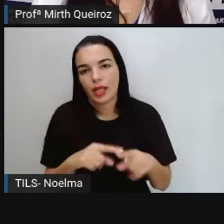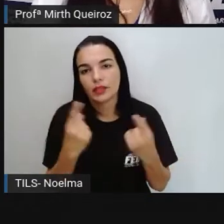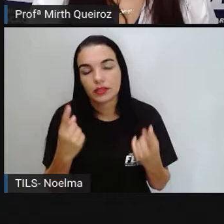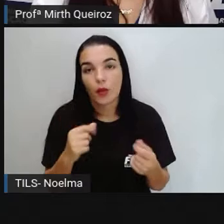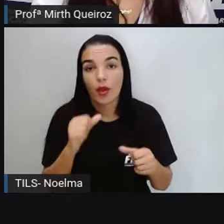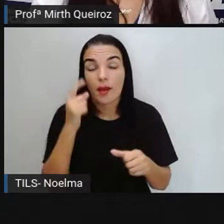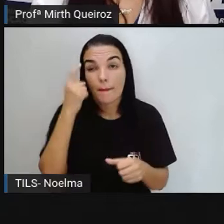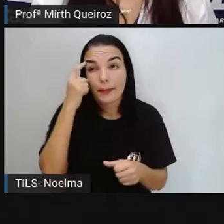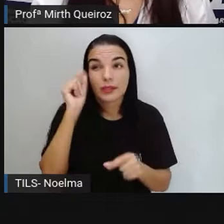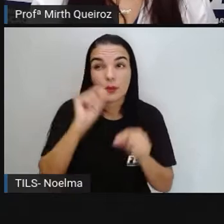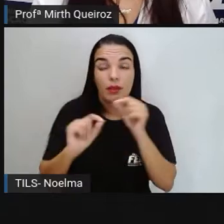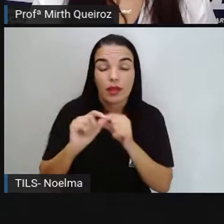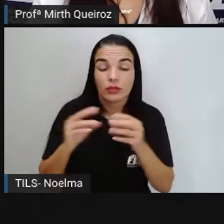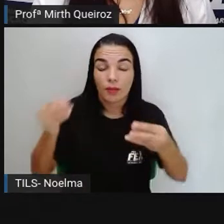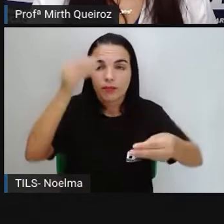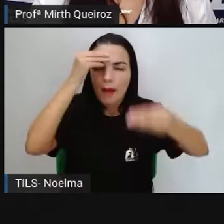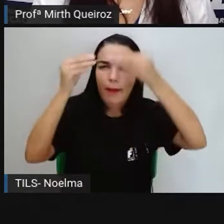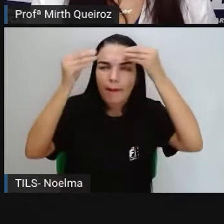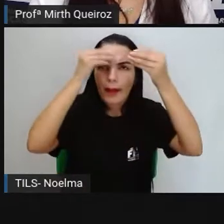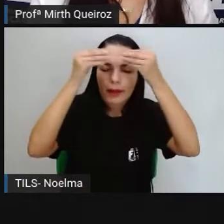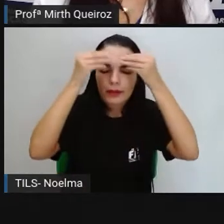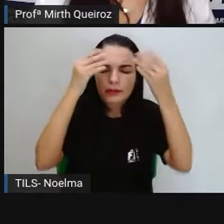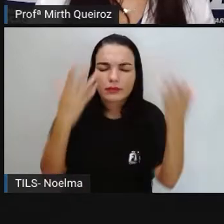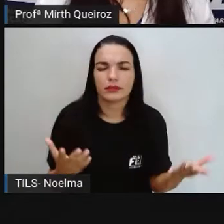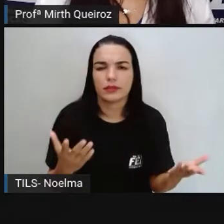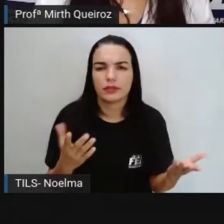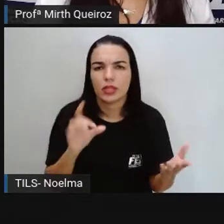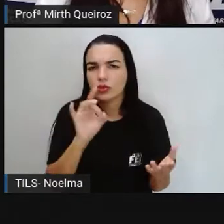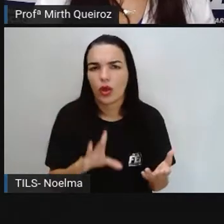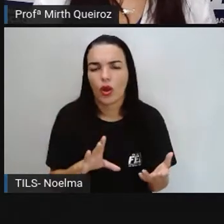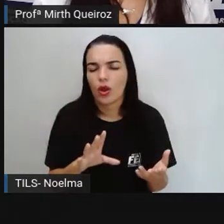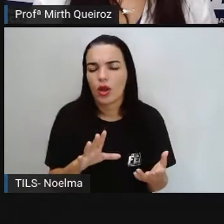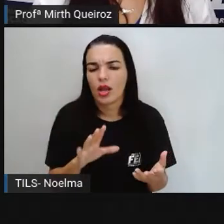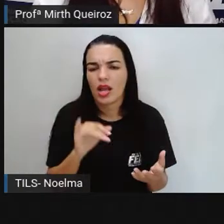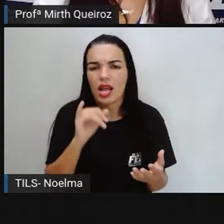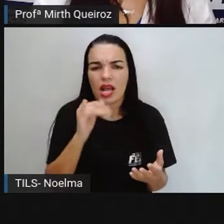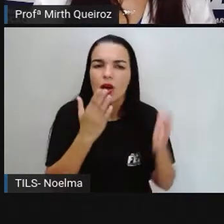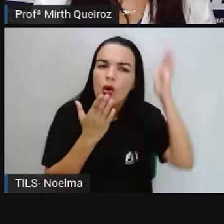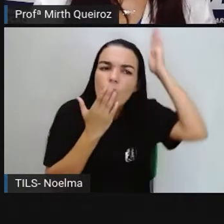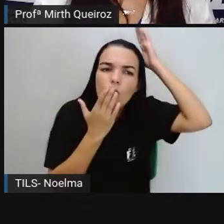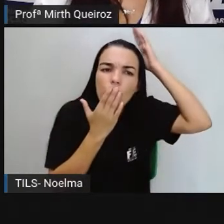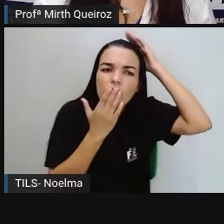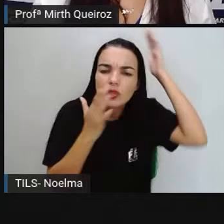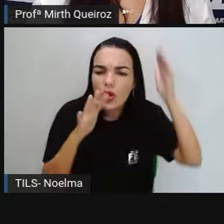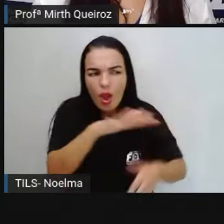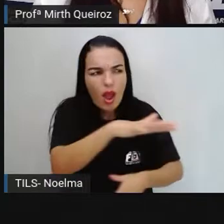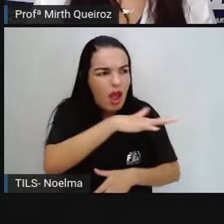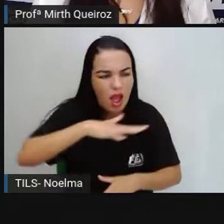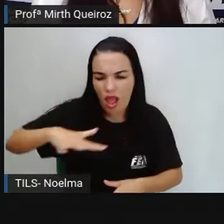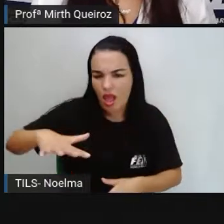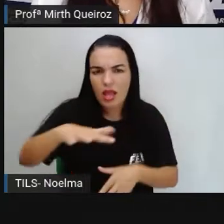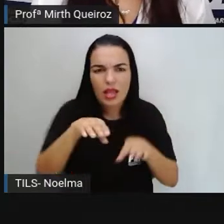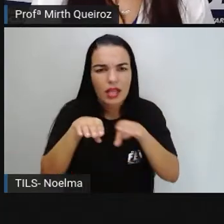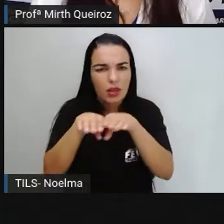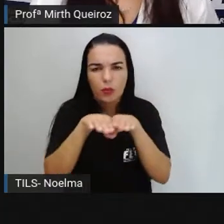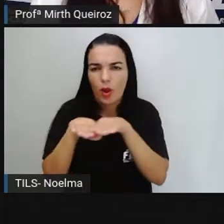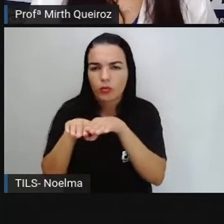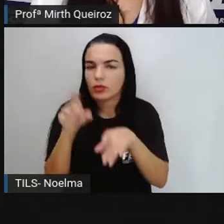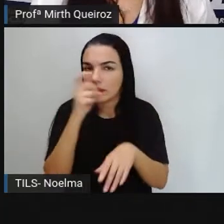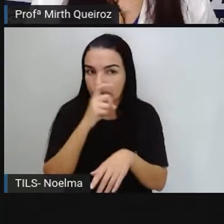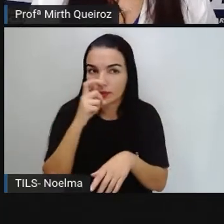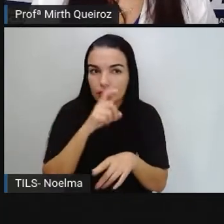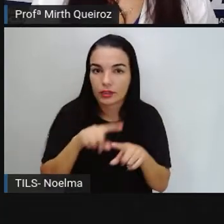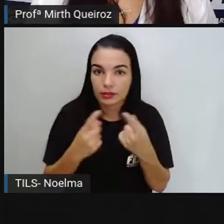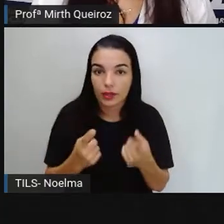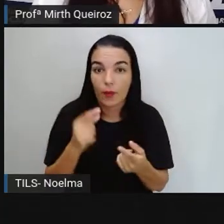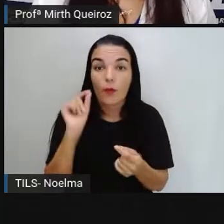as populações indígenas se tornassem o índio genérico, né? Onde todos são iguais. E isso é um mito. Essa